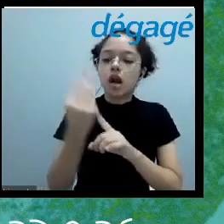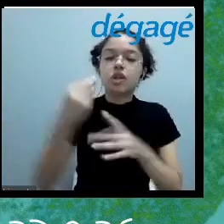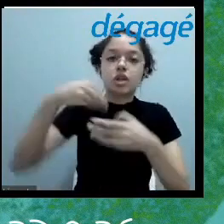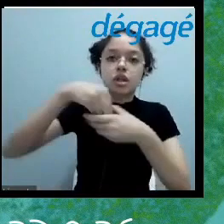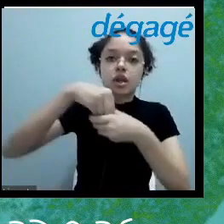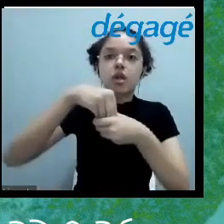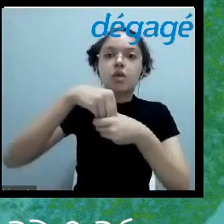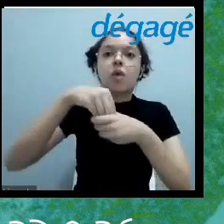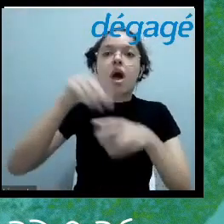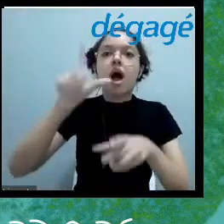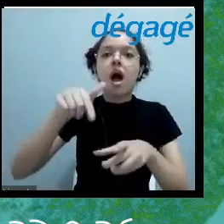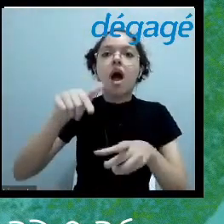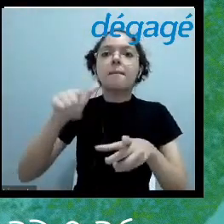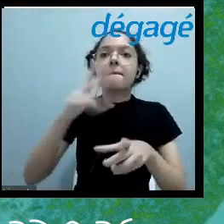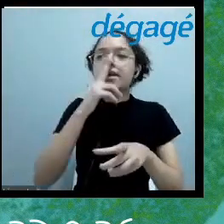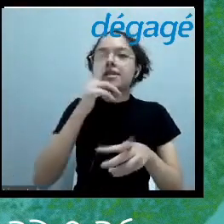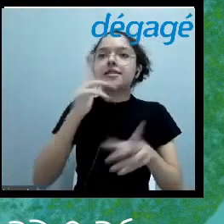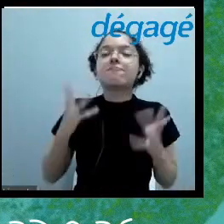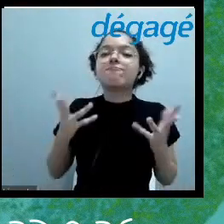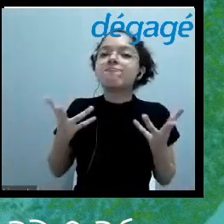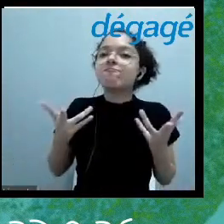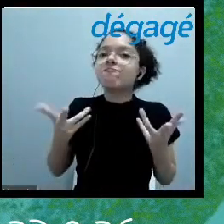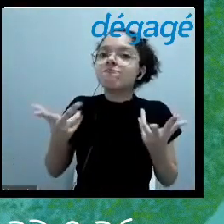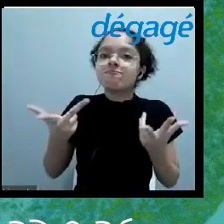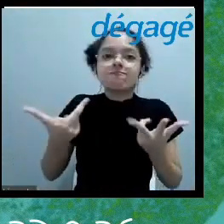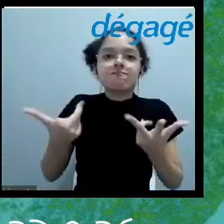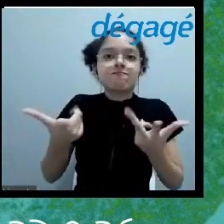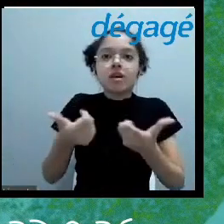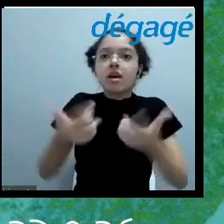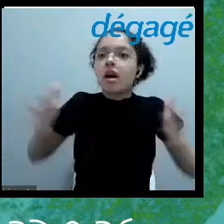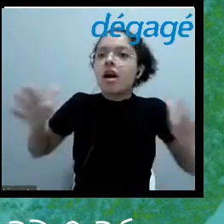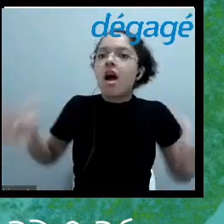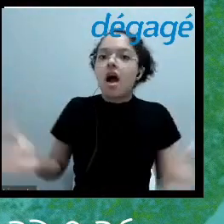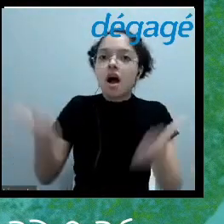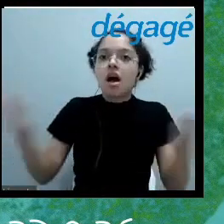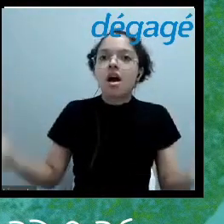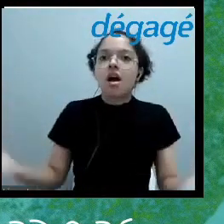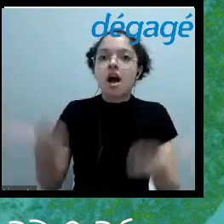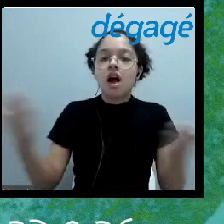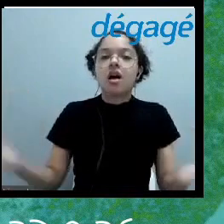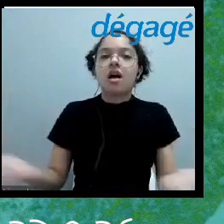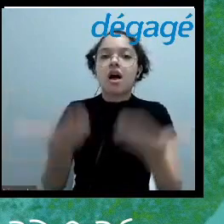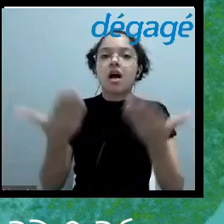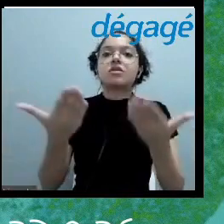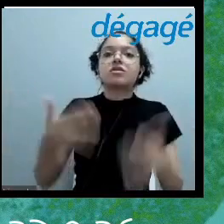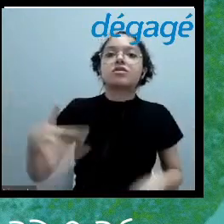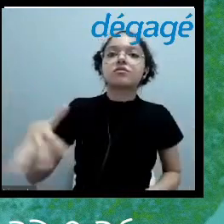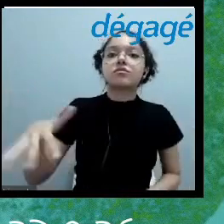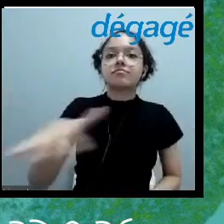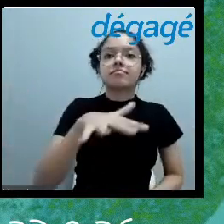ser tão estimulante para o cérebro, né? Uma arte invisível, né?